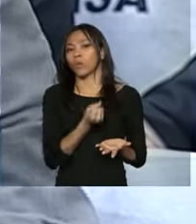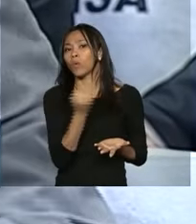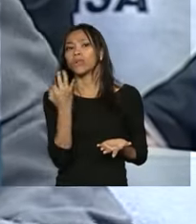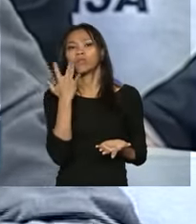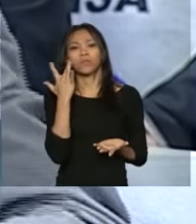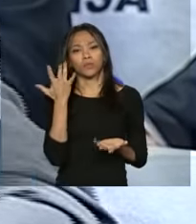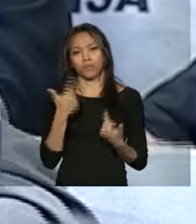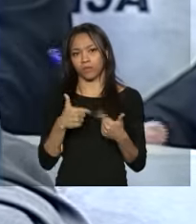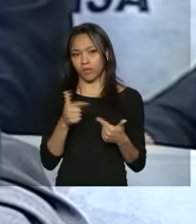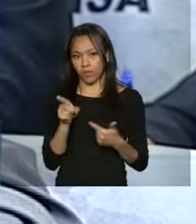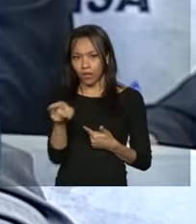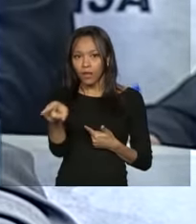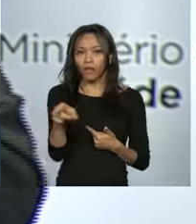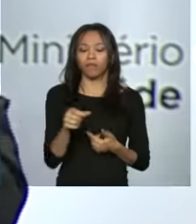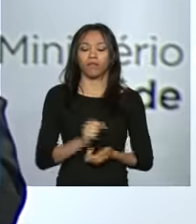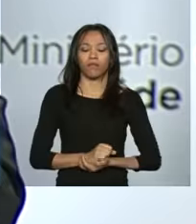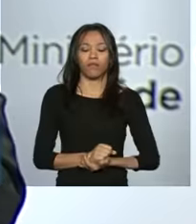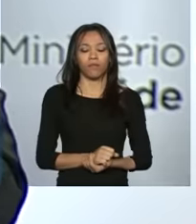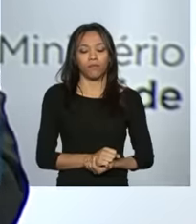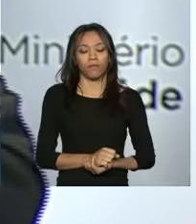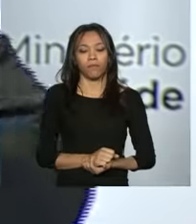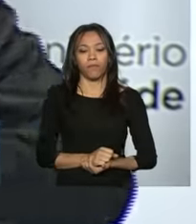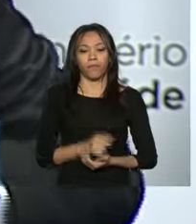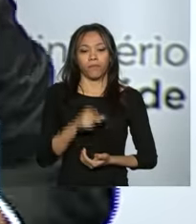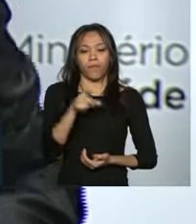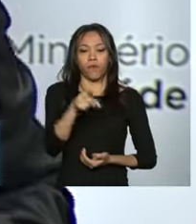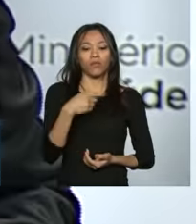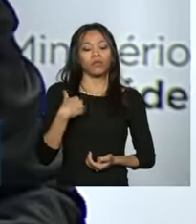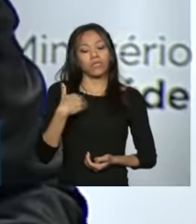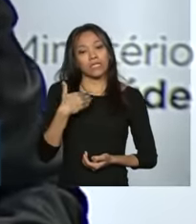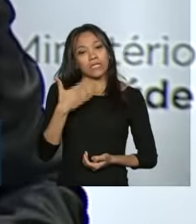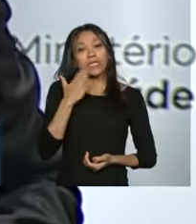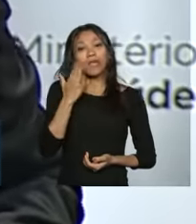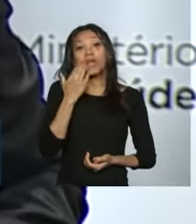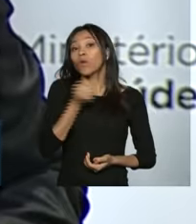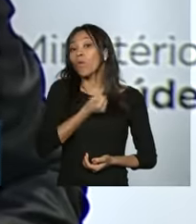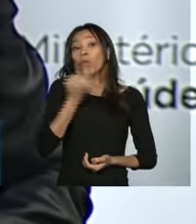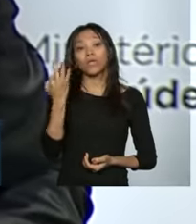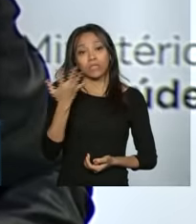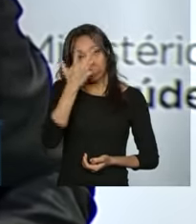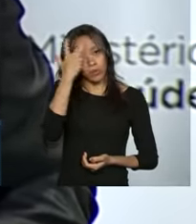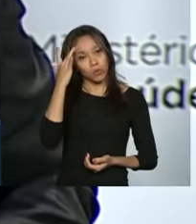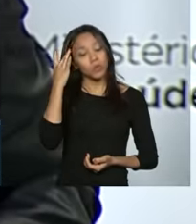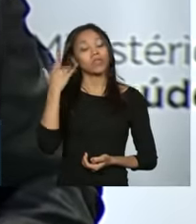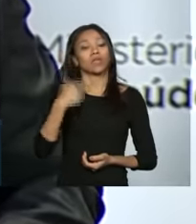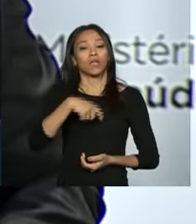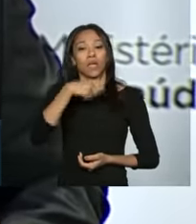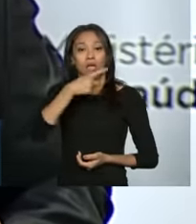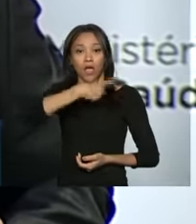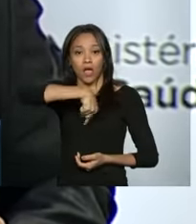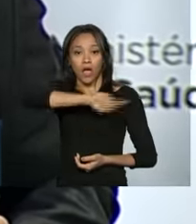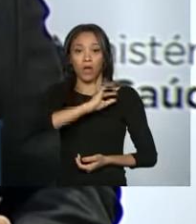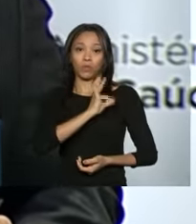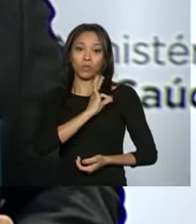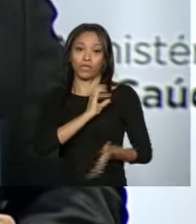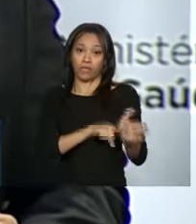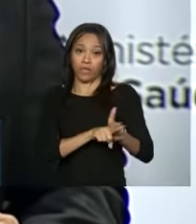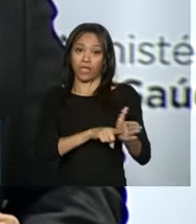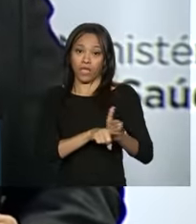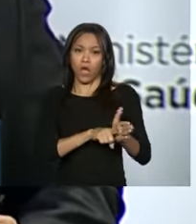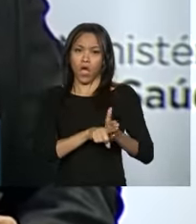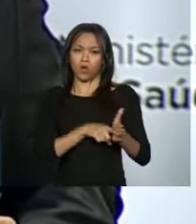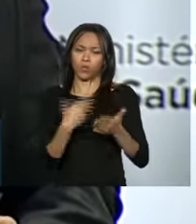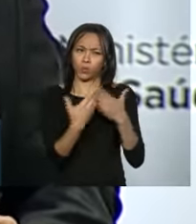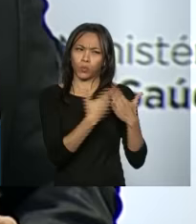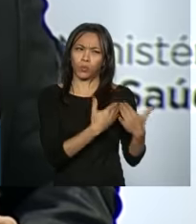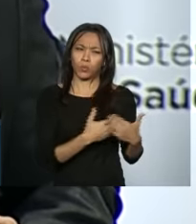na divisão a definição do quantitativo a polícia federal tá fazendo Esse estudo deve publicar uma portaria logo mais a ideia